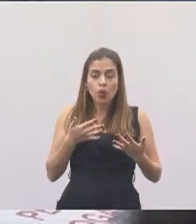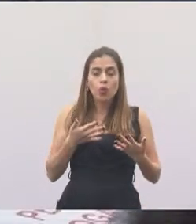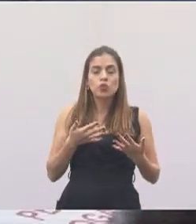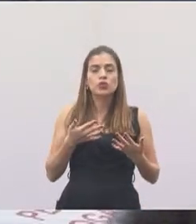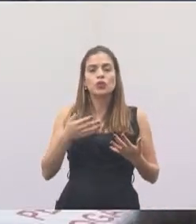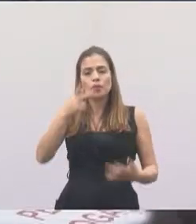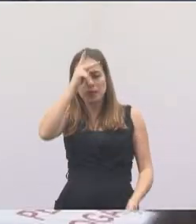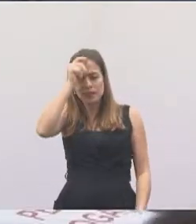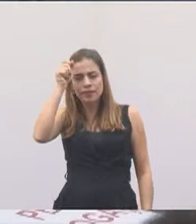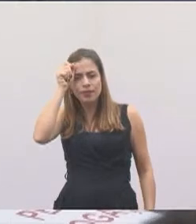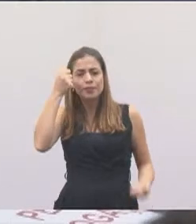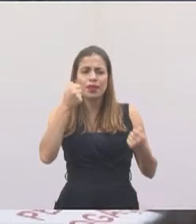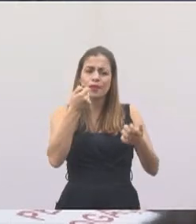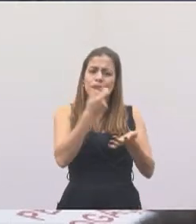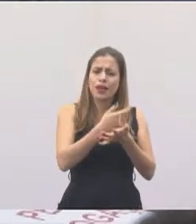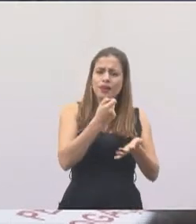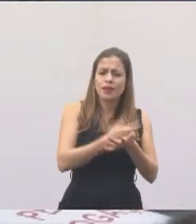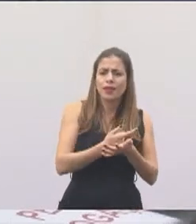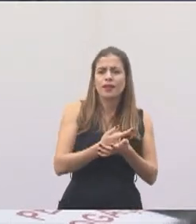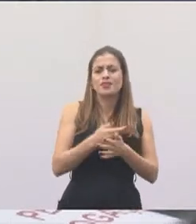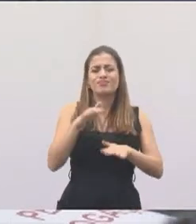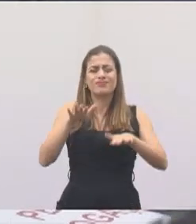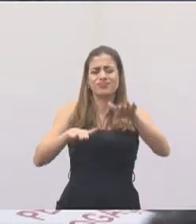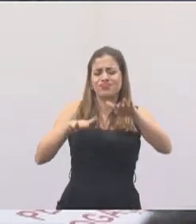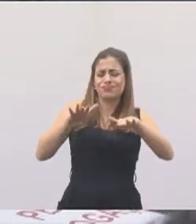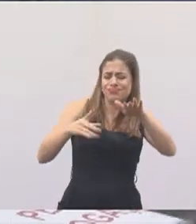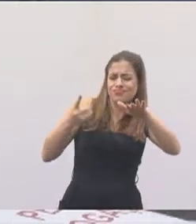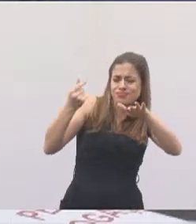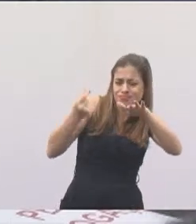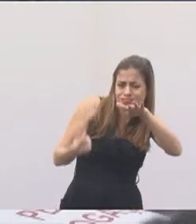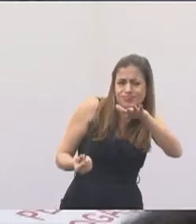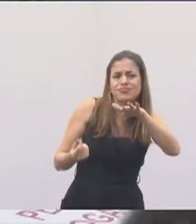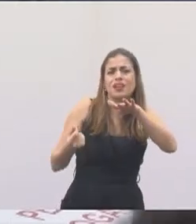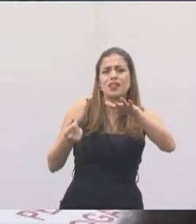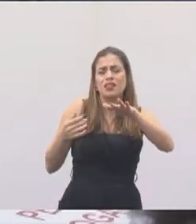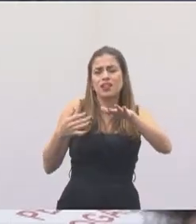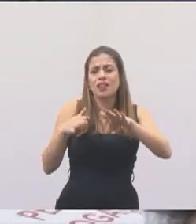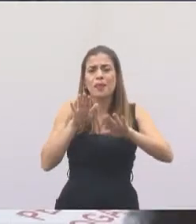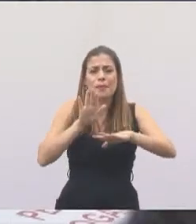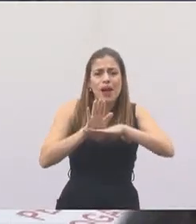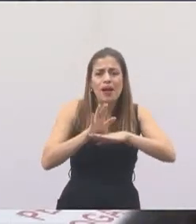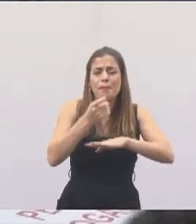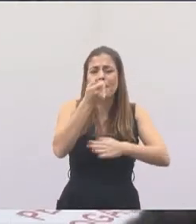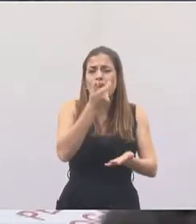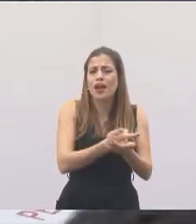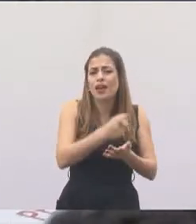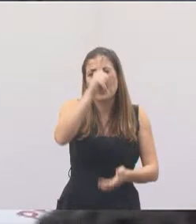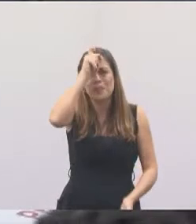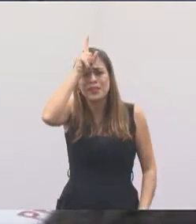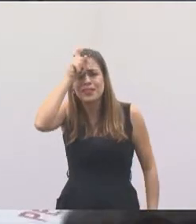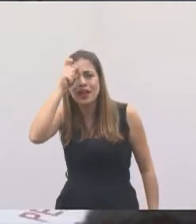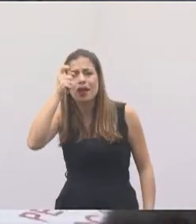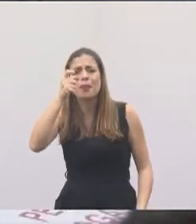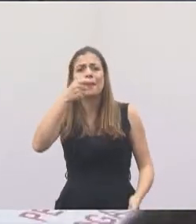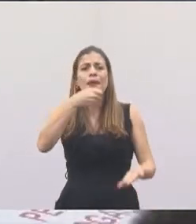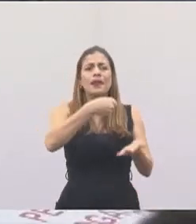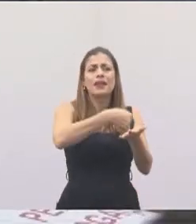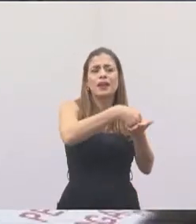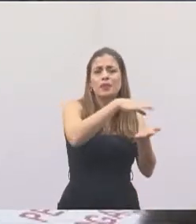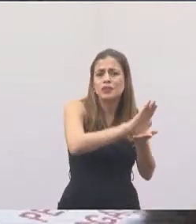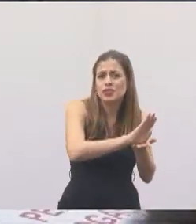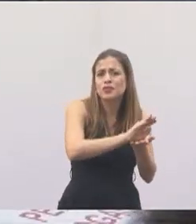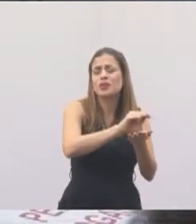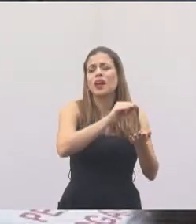município, está tendo que demitir servidores na área da saúde, está congelando pagamento de hospital, está congelando pagamento também, inclusive